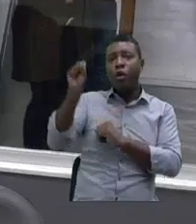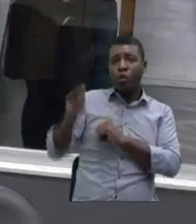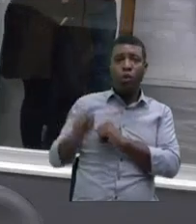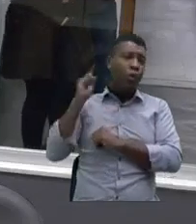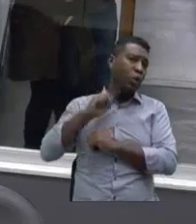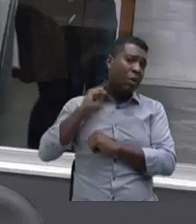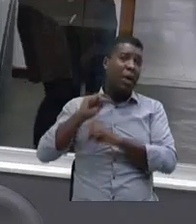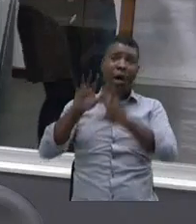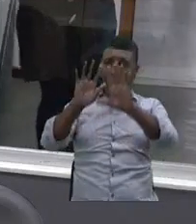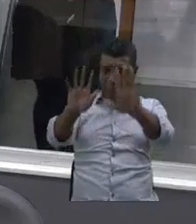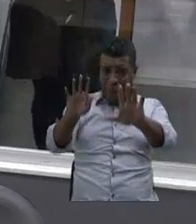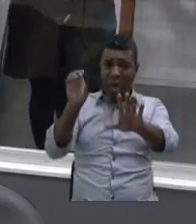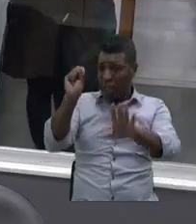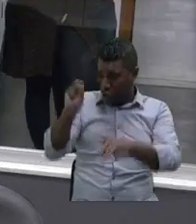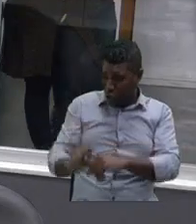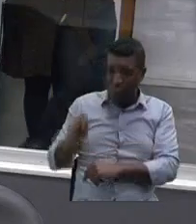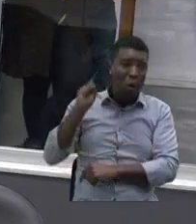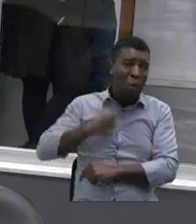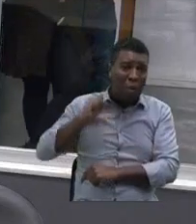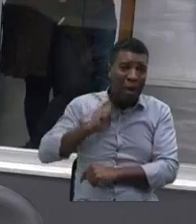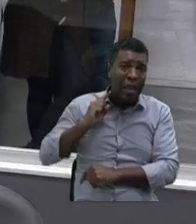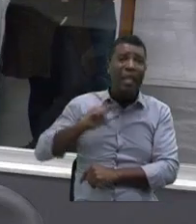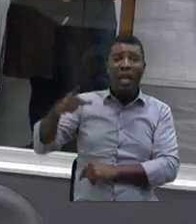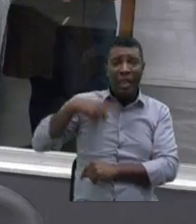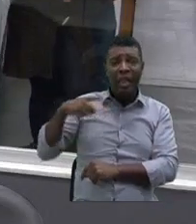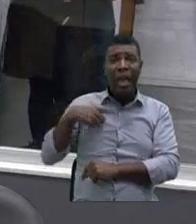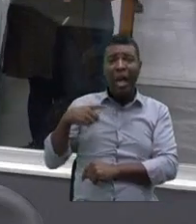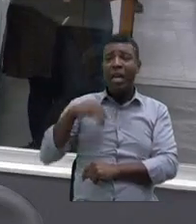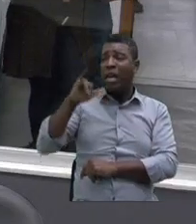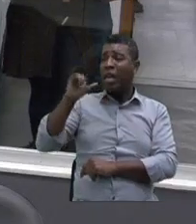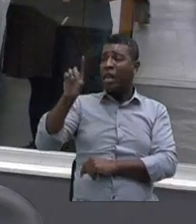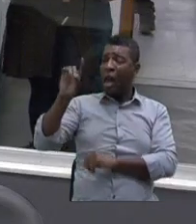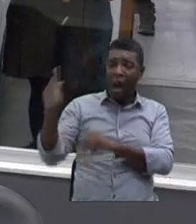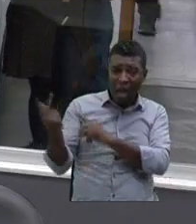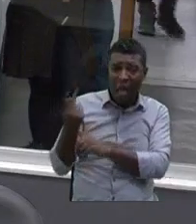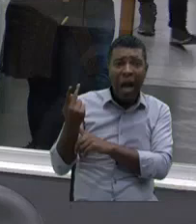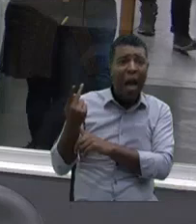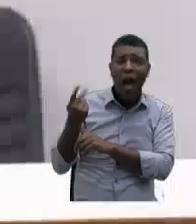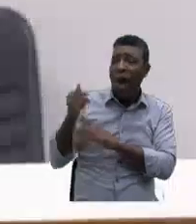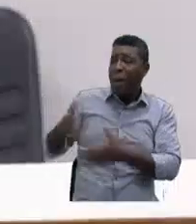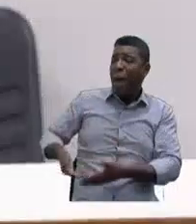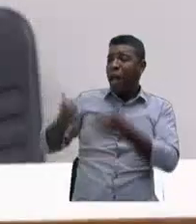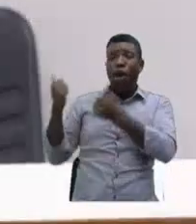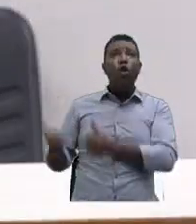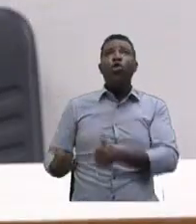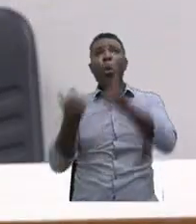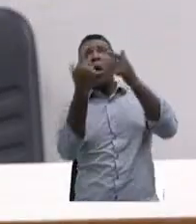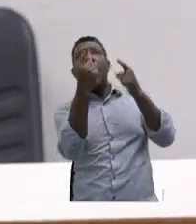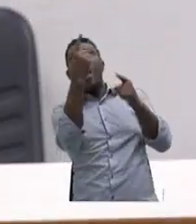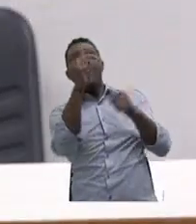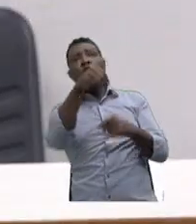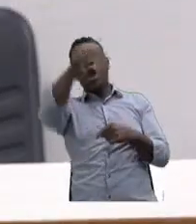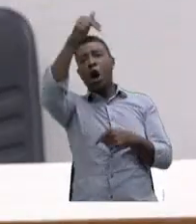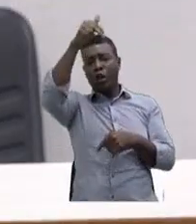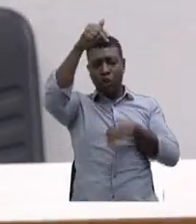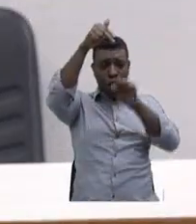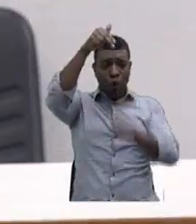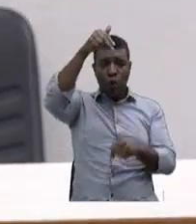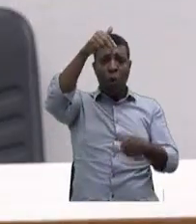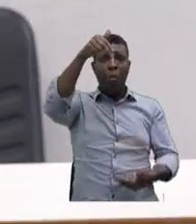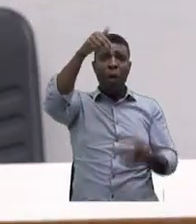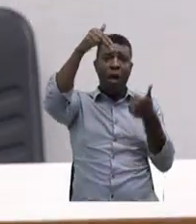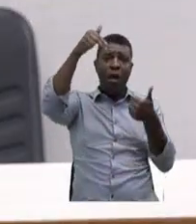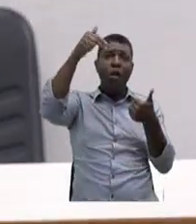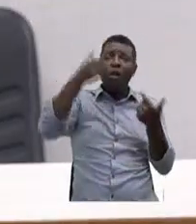mas o sul de Minas tem um IDH, umas condições muito melhores do que os nossos vales do norte. Então, que